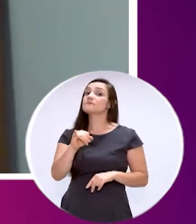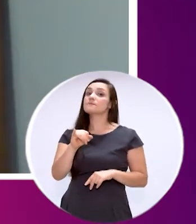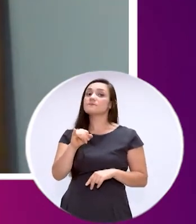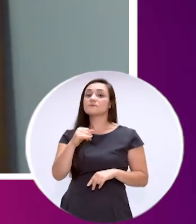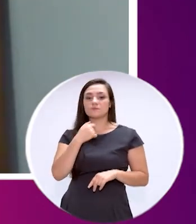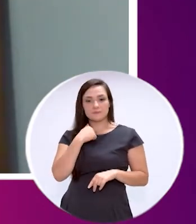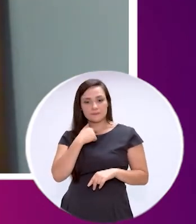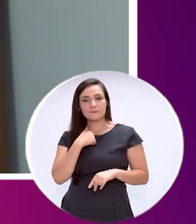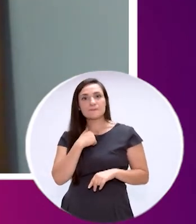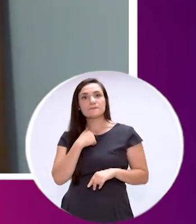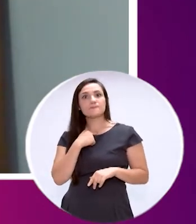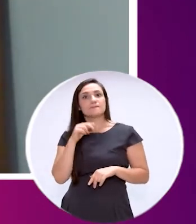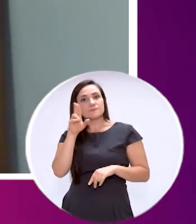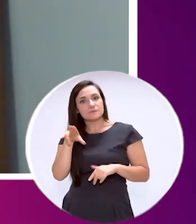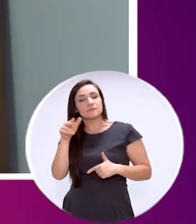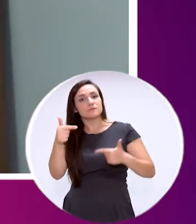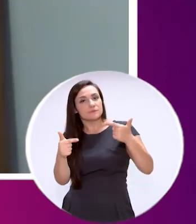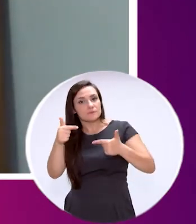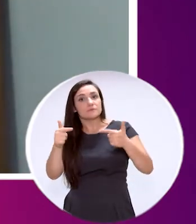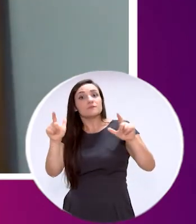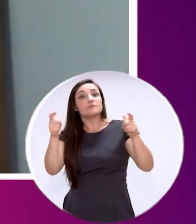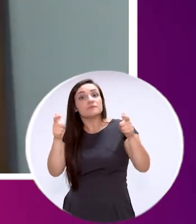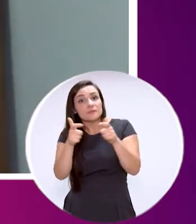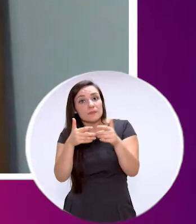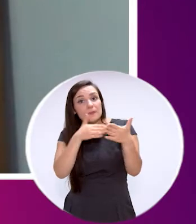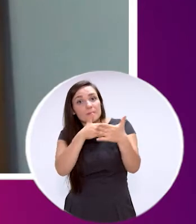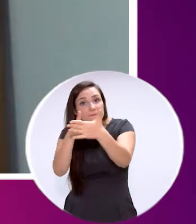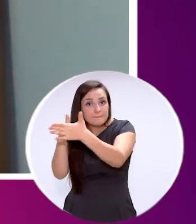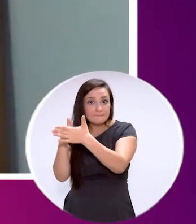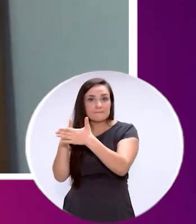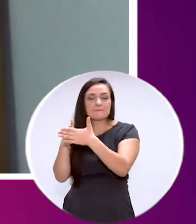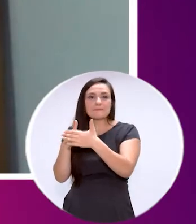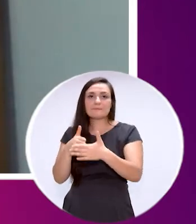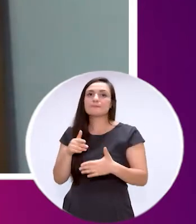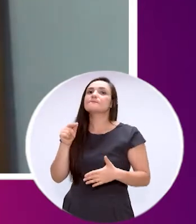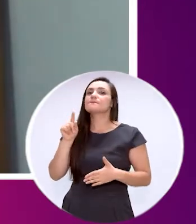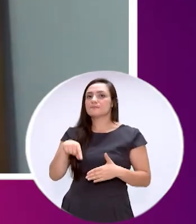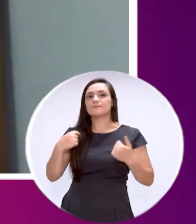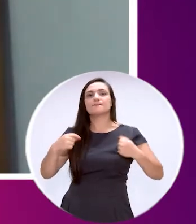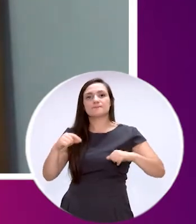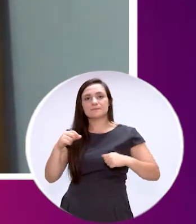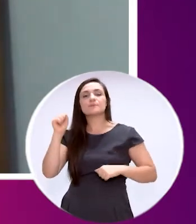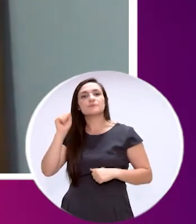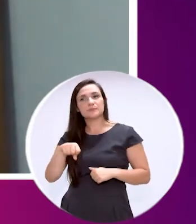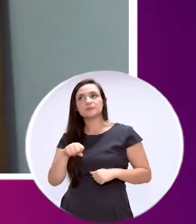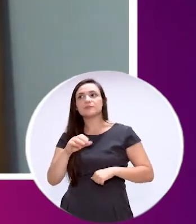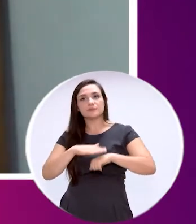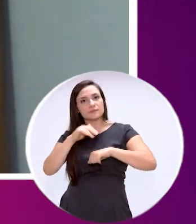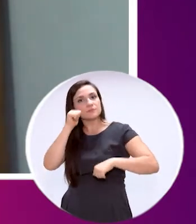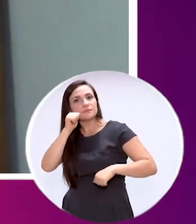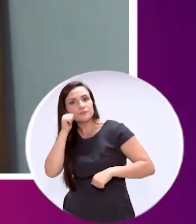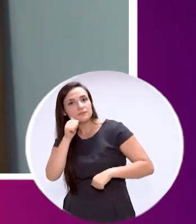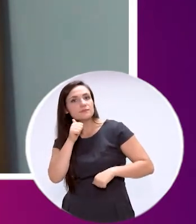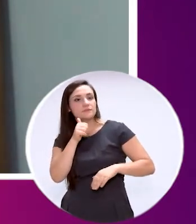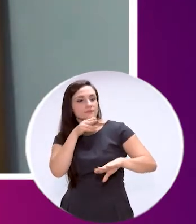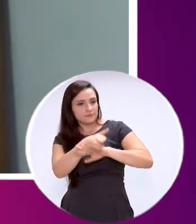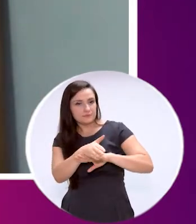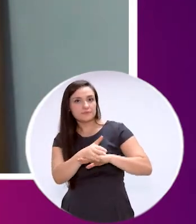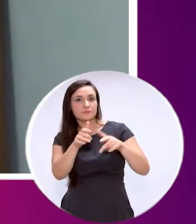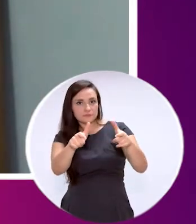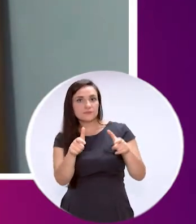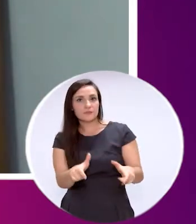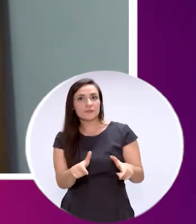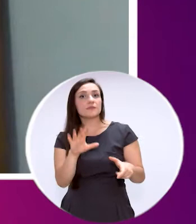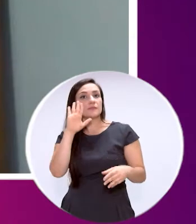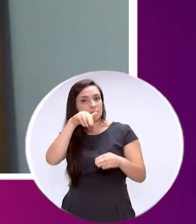impactos e diminuir esses desafios, a gente começa a entender, então, que é importante a gente ter mais mulheres ocupando esses espaços de